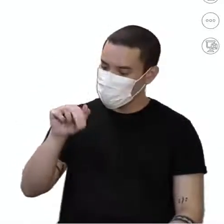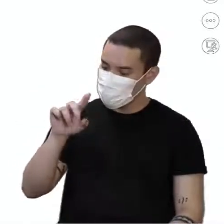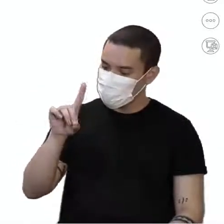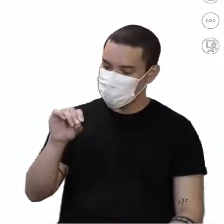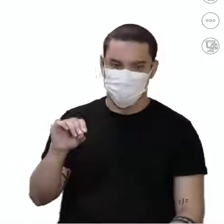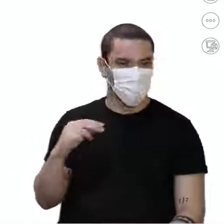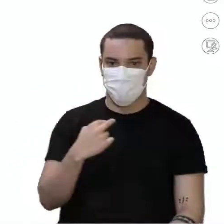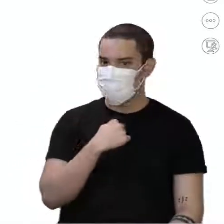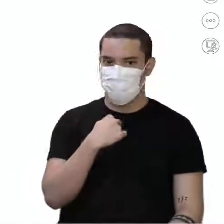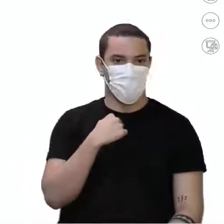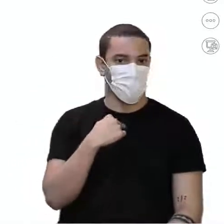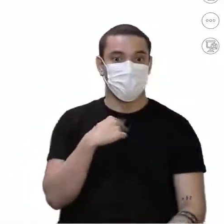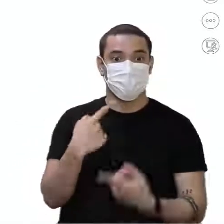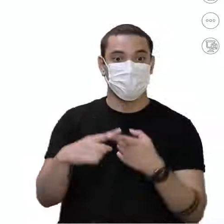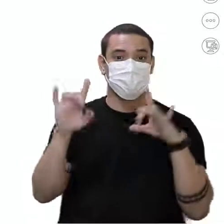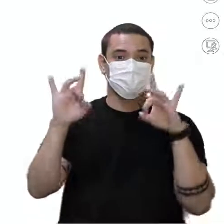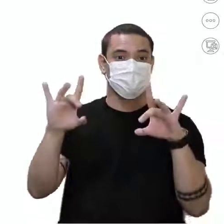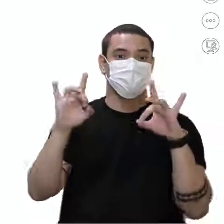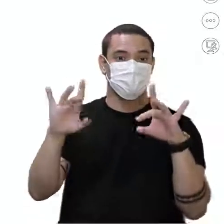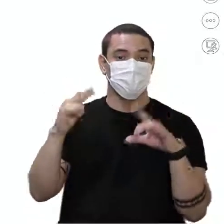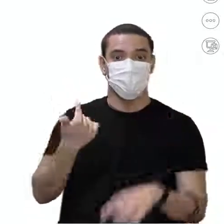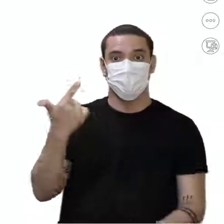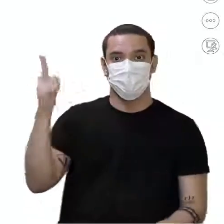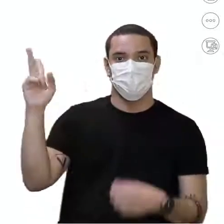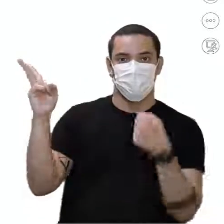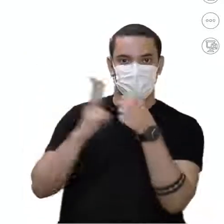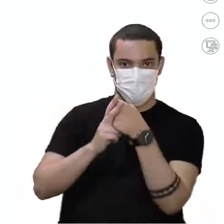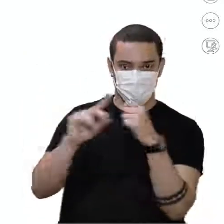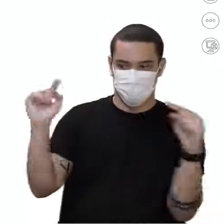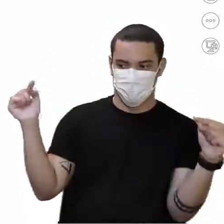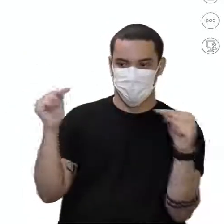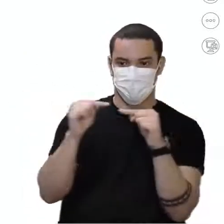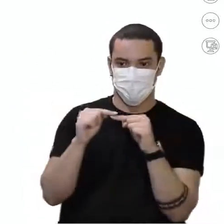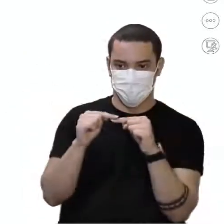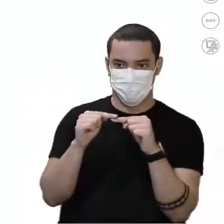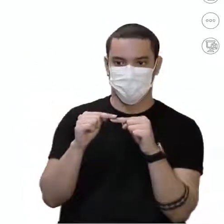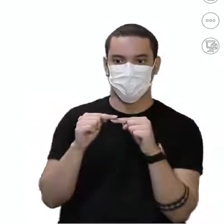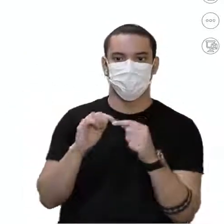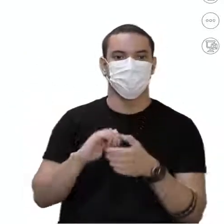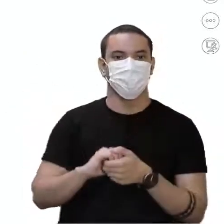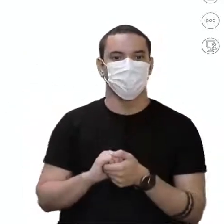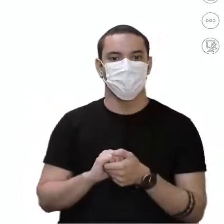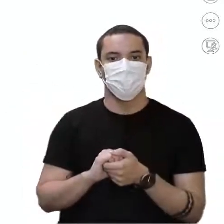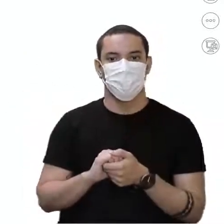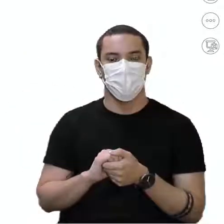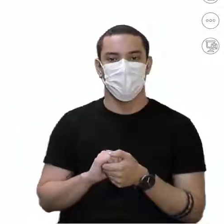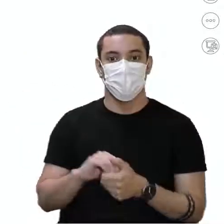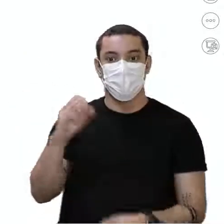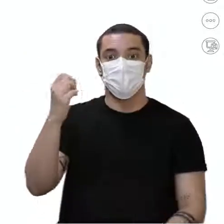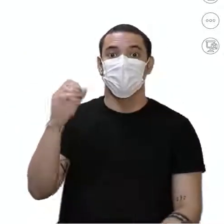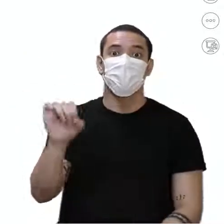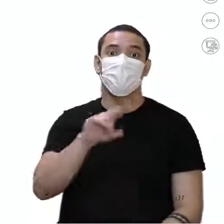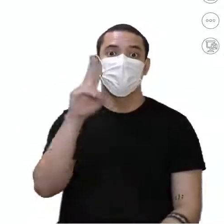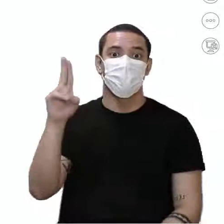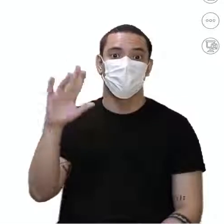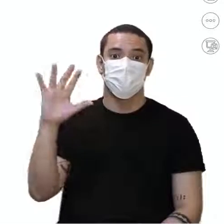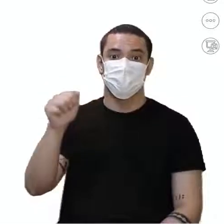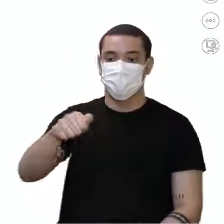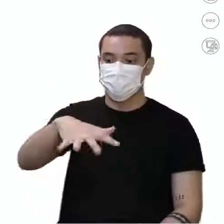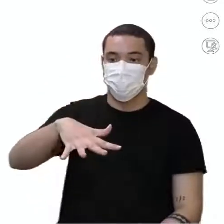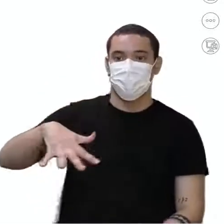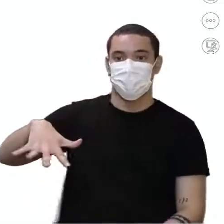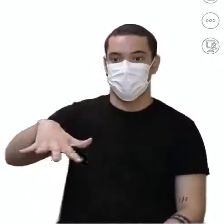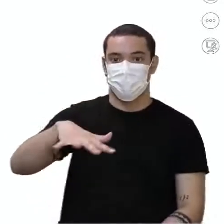específica, porque se eu for específica, eu vou ter que usar outros tempos verbais, certo? Ou situação. Para isso, usamos